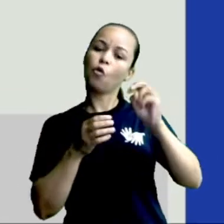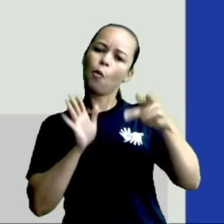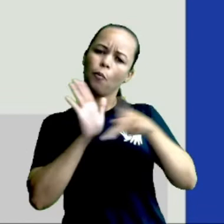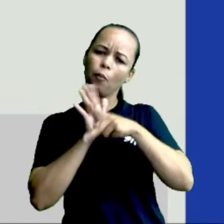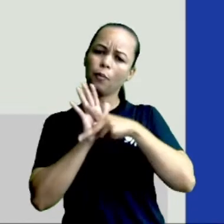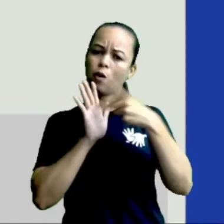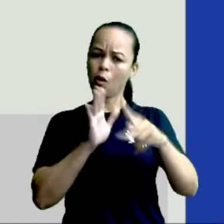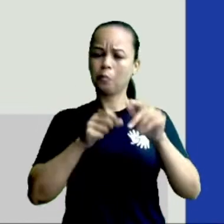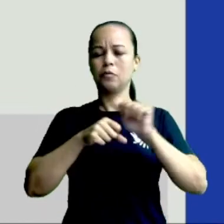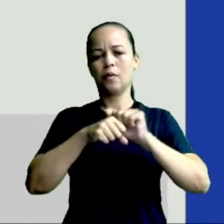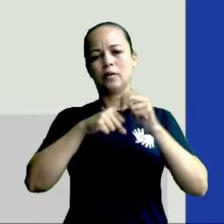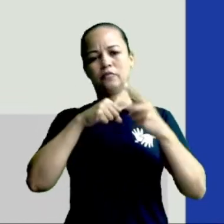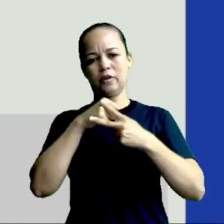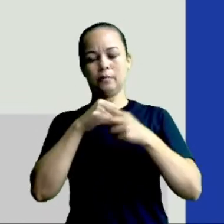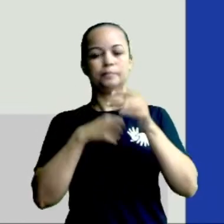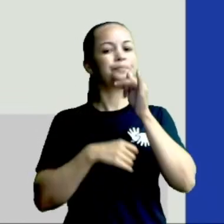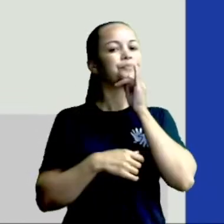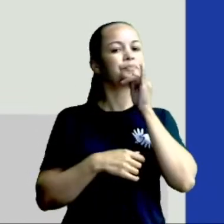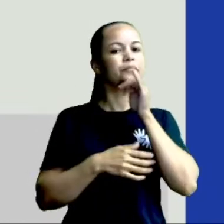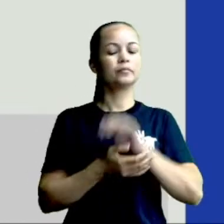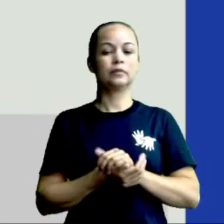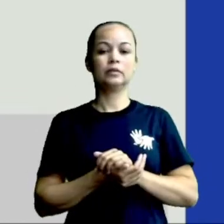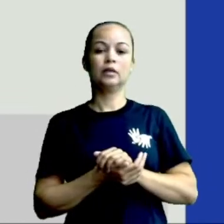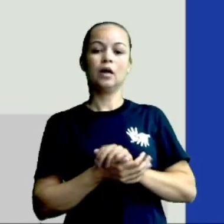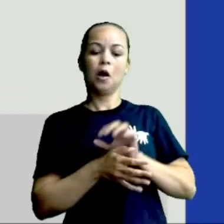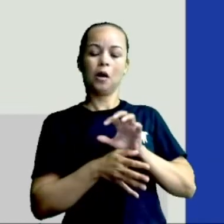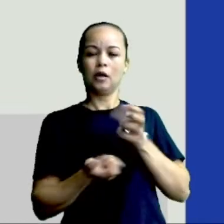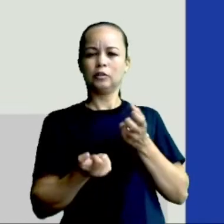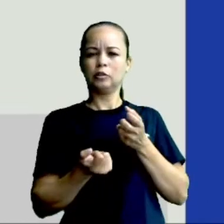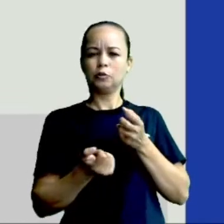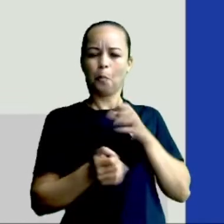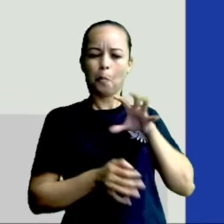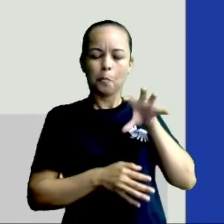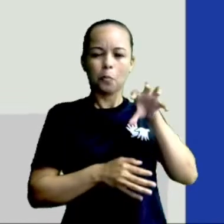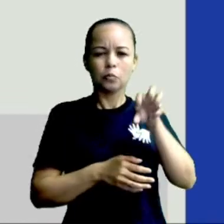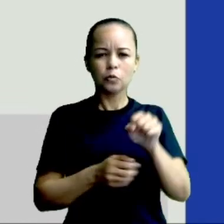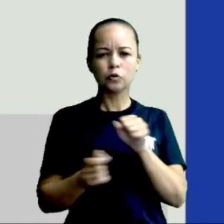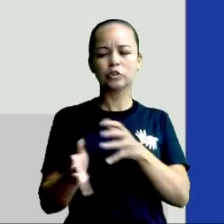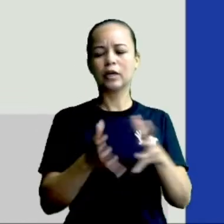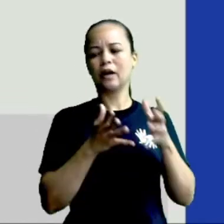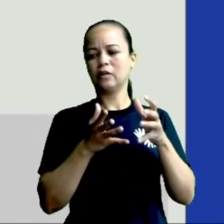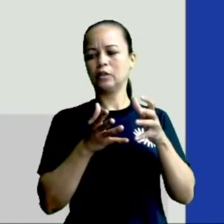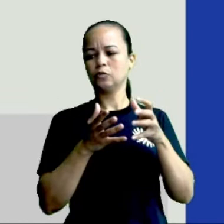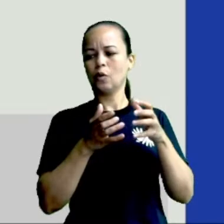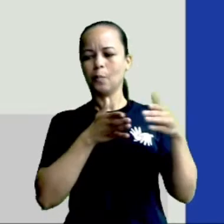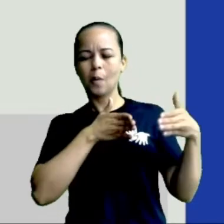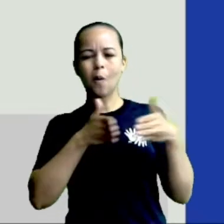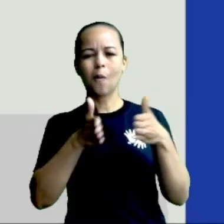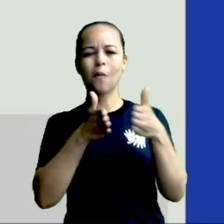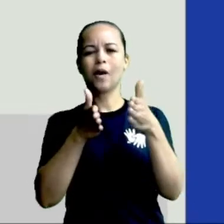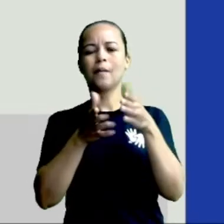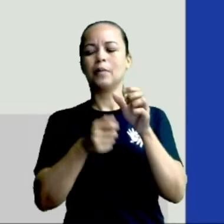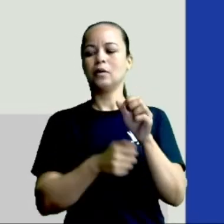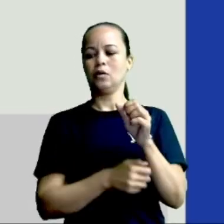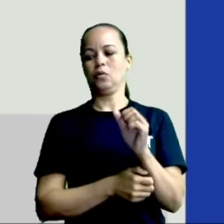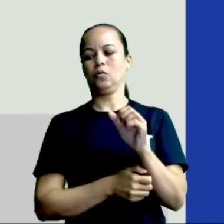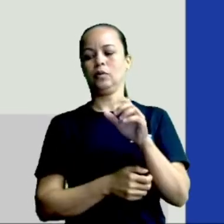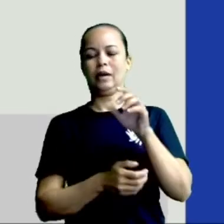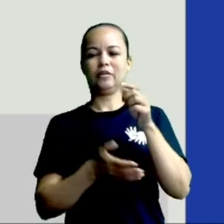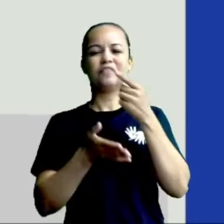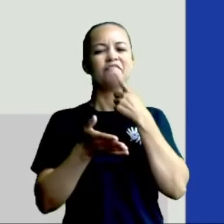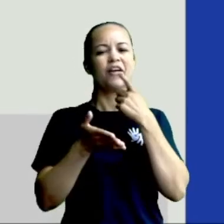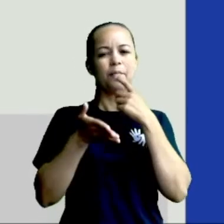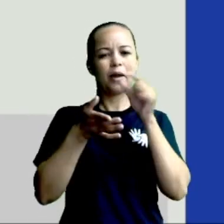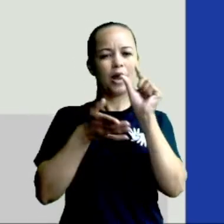advérbio. Por exemplo, buscava arduamente o seu caminho. Então essa palavra aí destacada